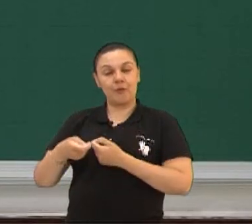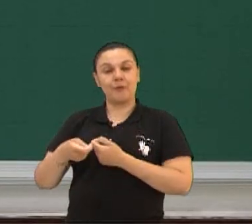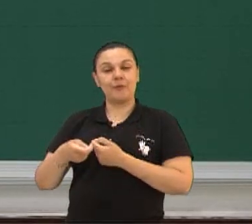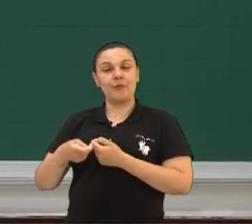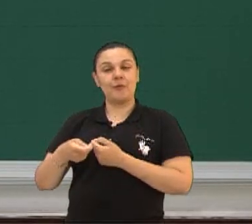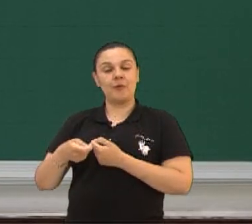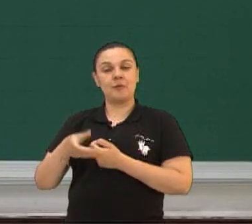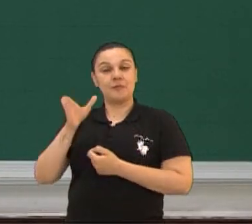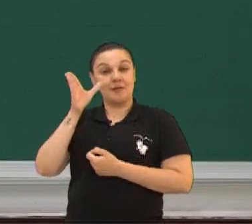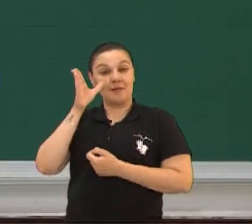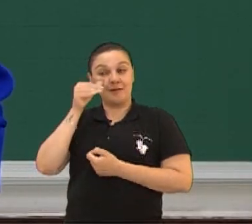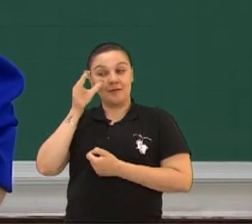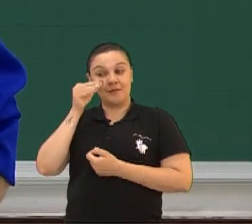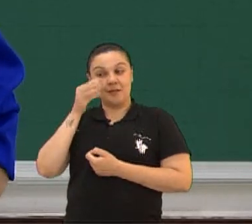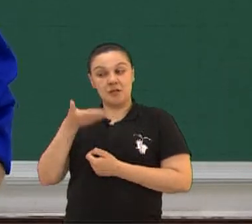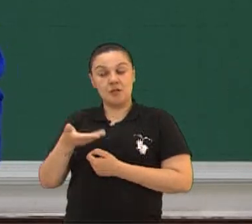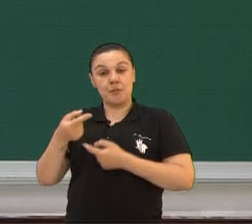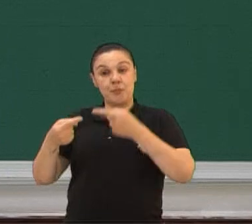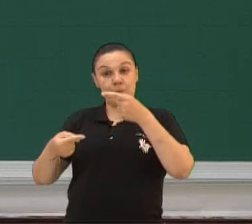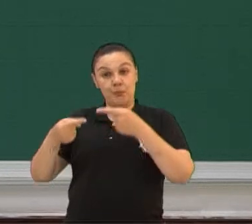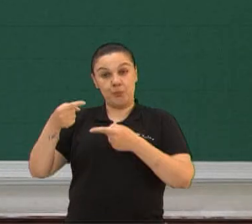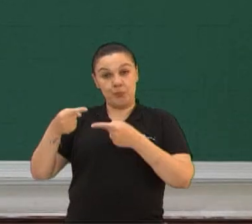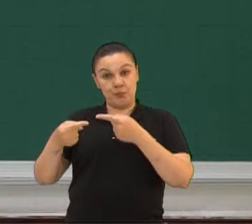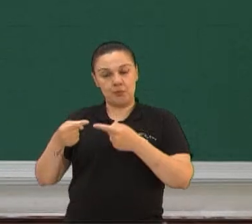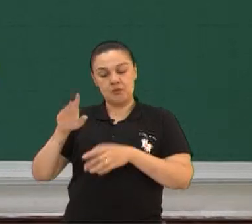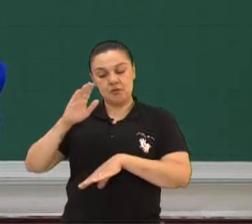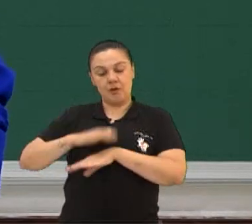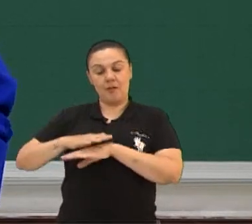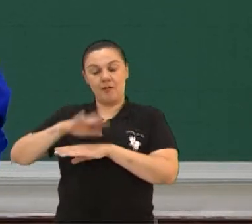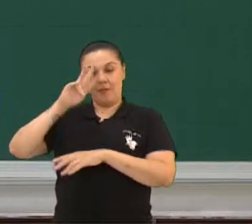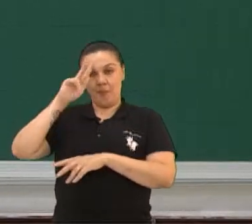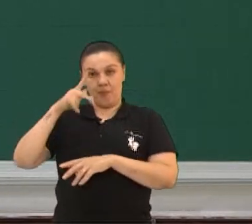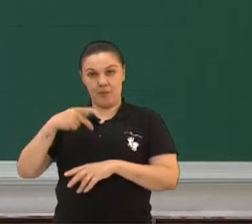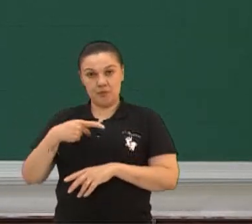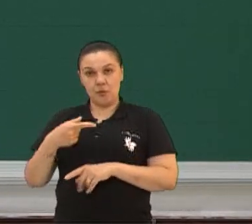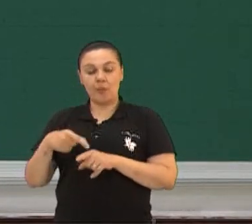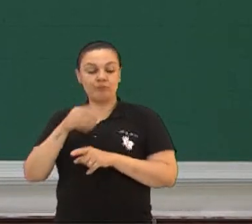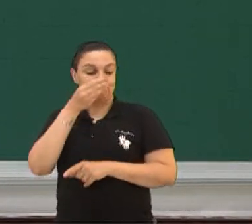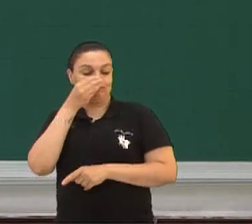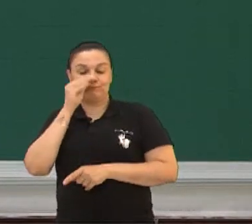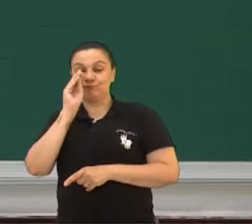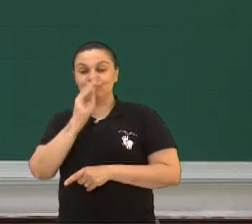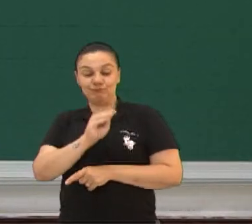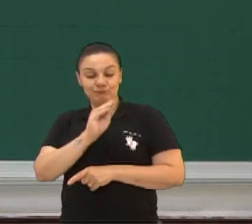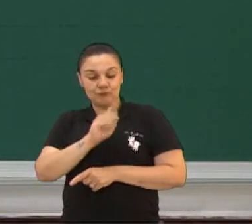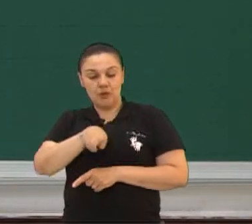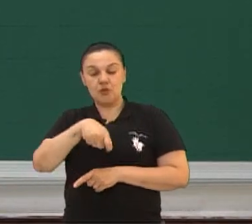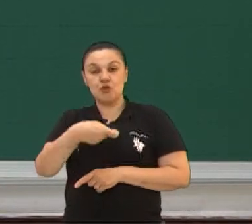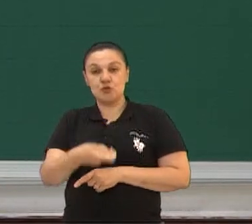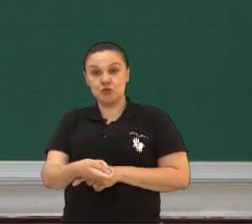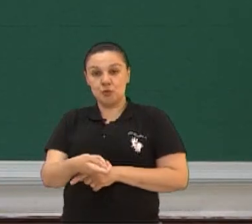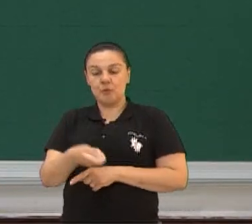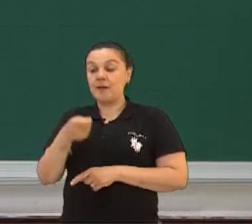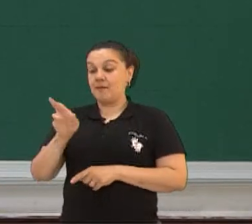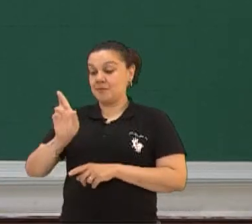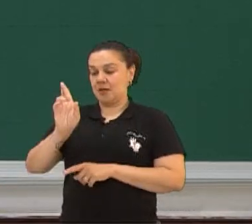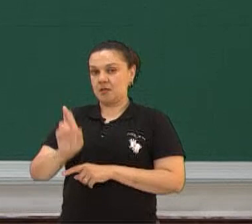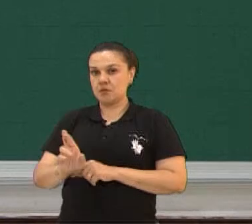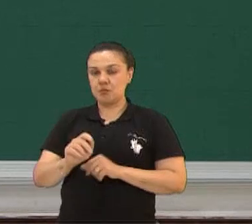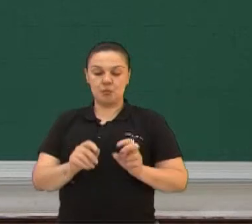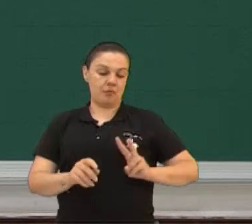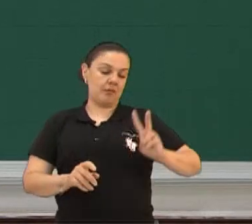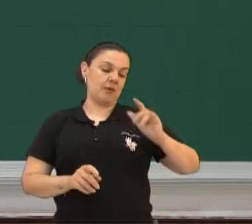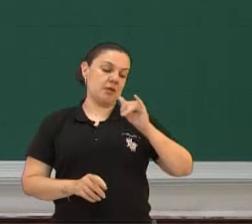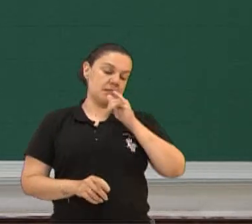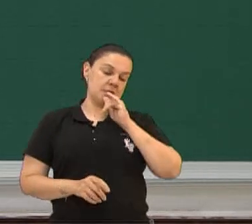econômicos, interesses políticos, pessoais, e ignora, né, professor, a razão instrumental, e ignora valores